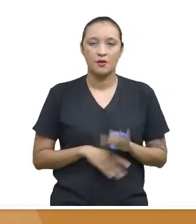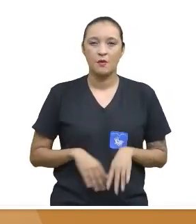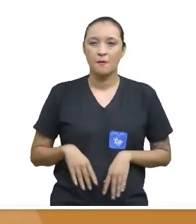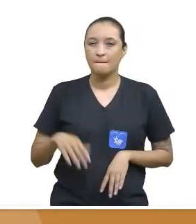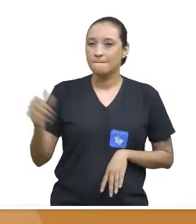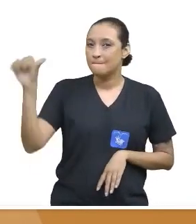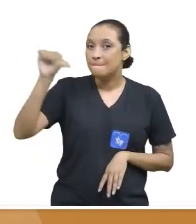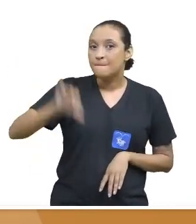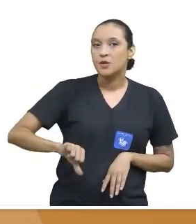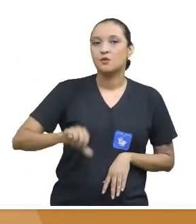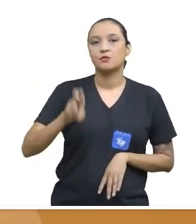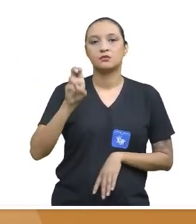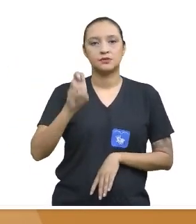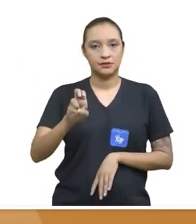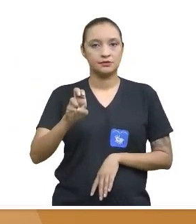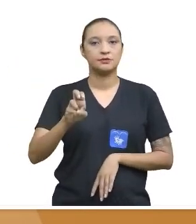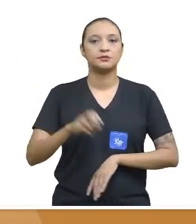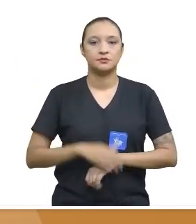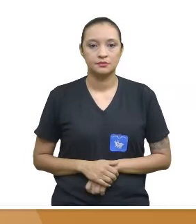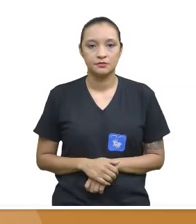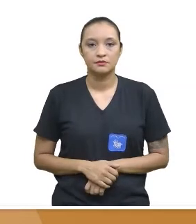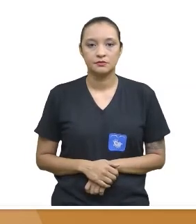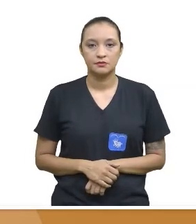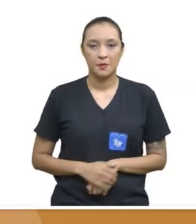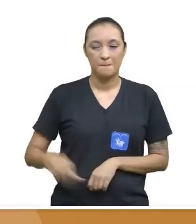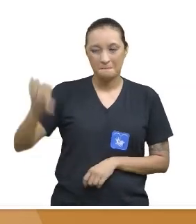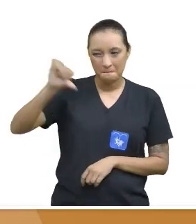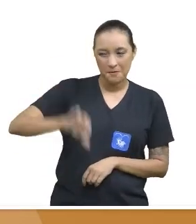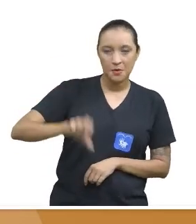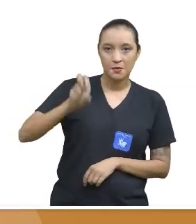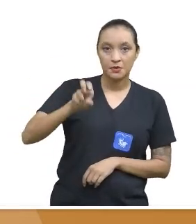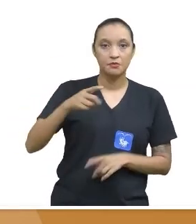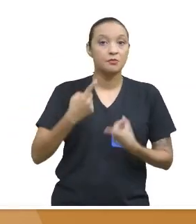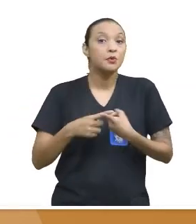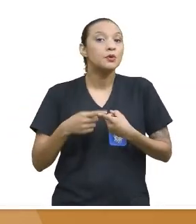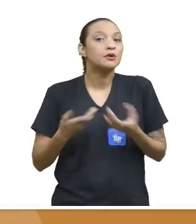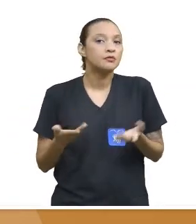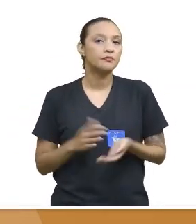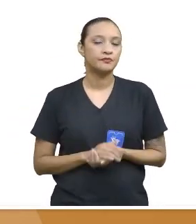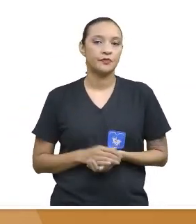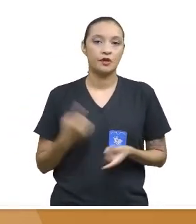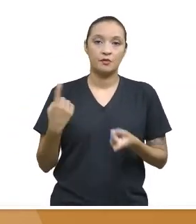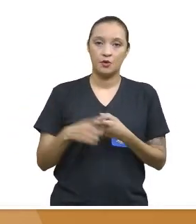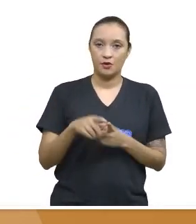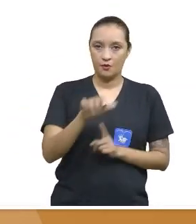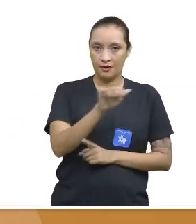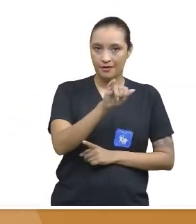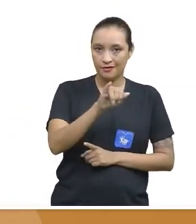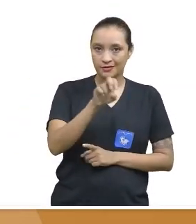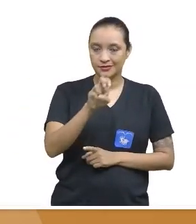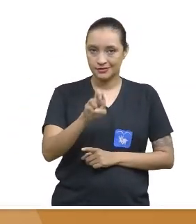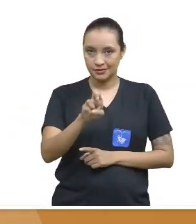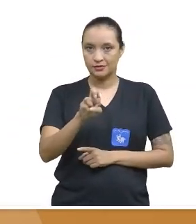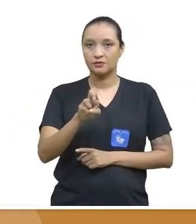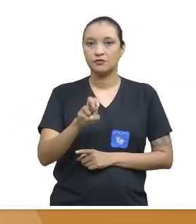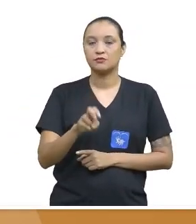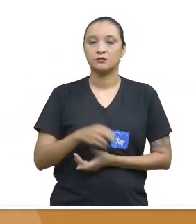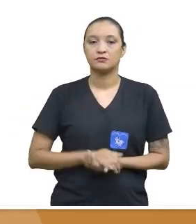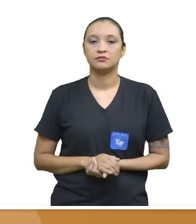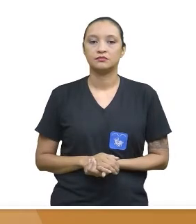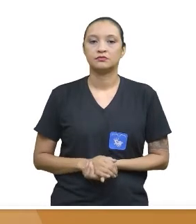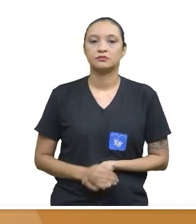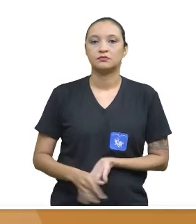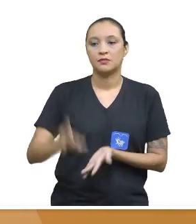pesado é o 5. Por quê? O mais pesado é o 5. Porque o 5º ato institucional, ele autoriza